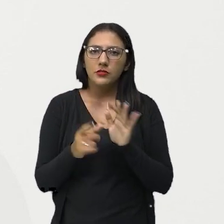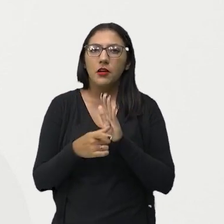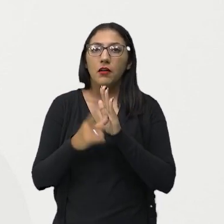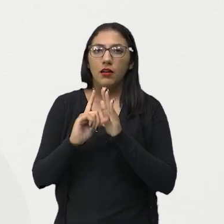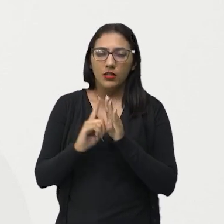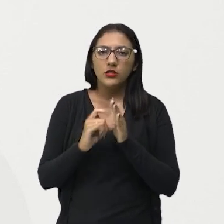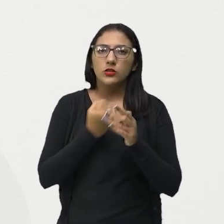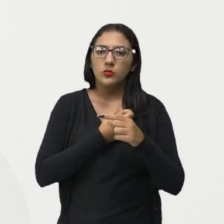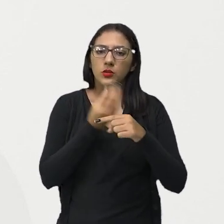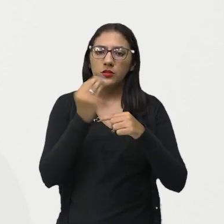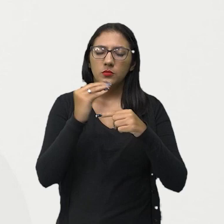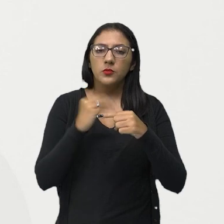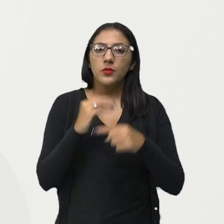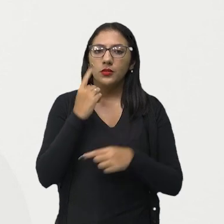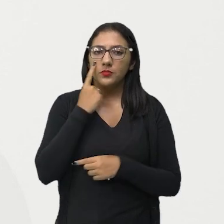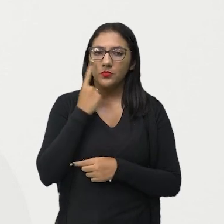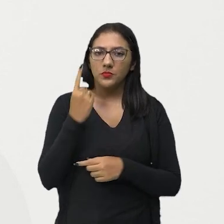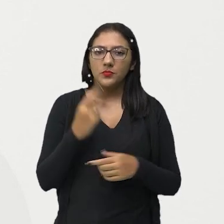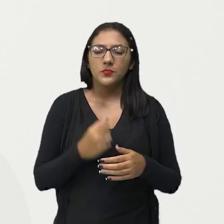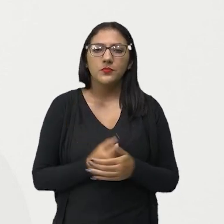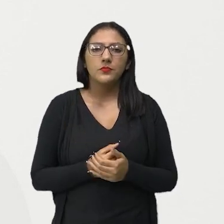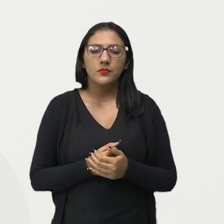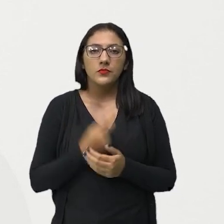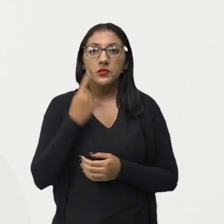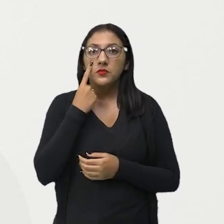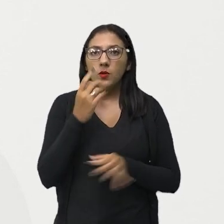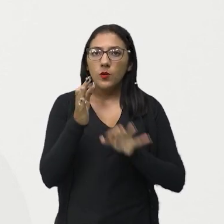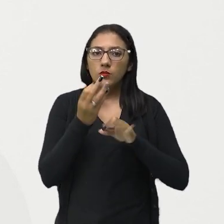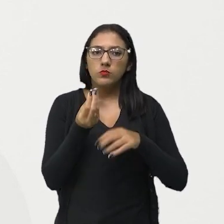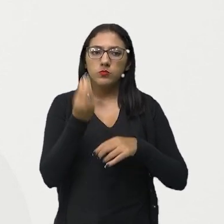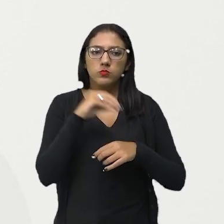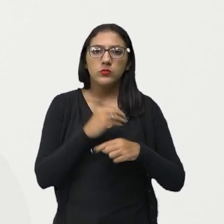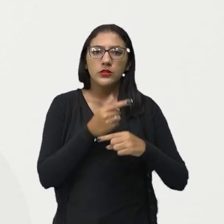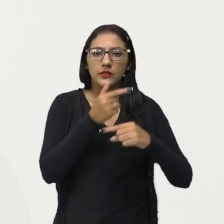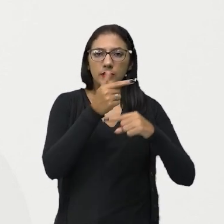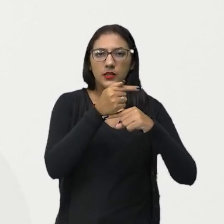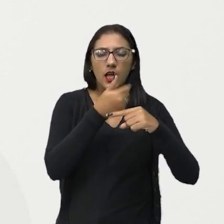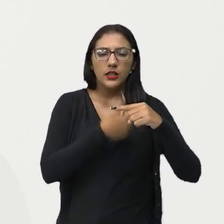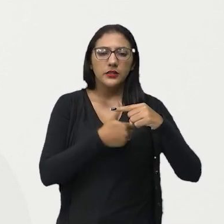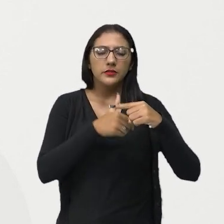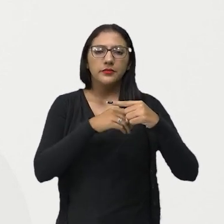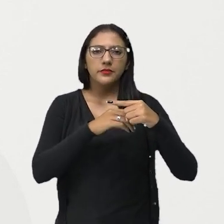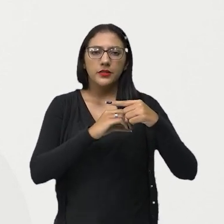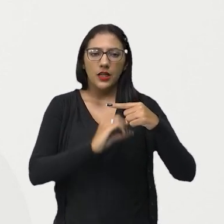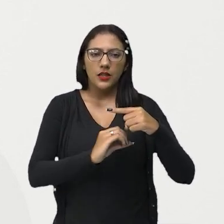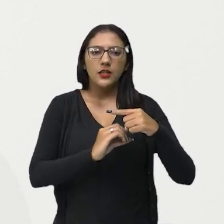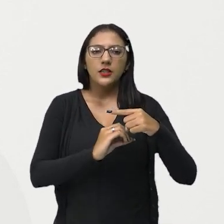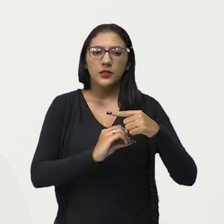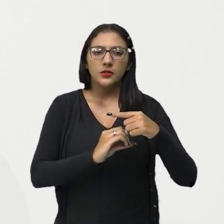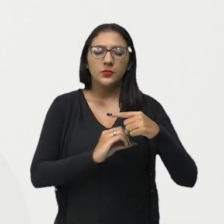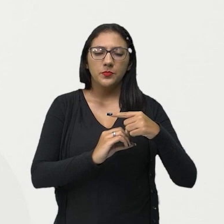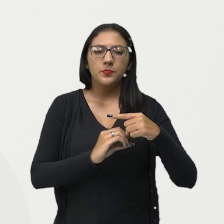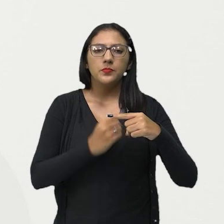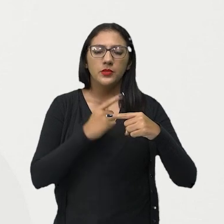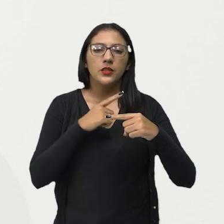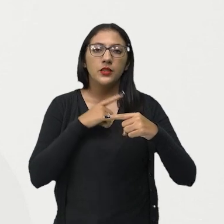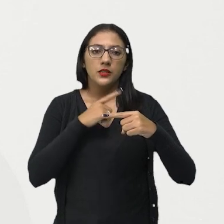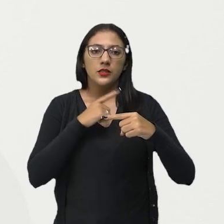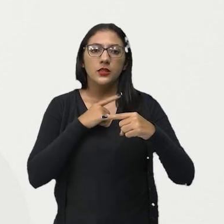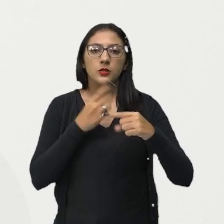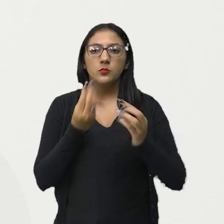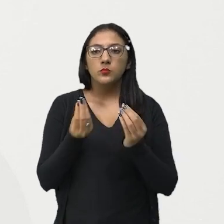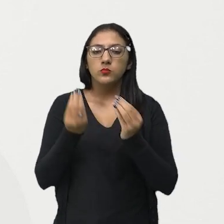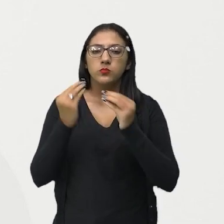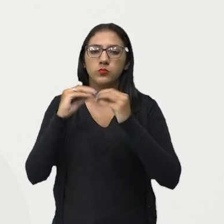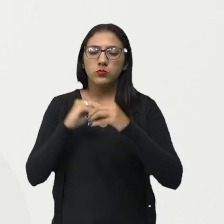cartela. Eu tenho que pegar aqui os 7 décimos, 7 sobre 10. Eu tenho que pegar